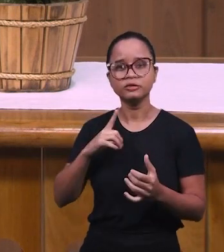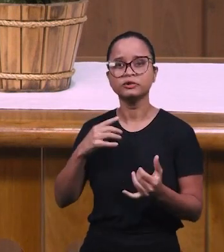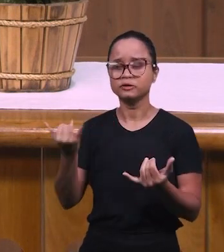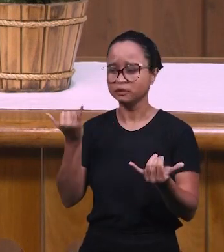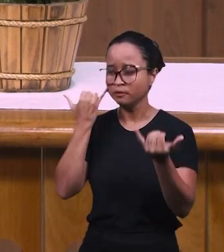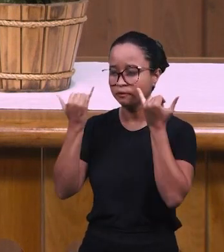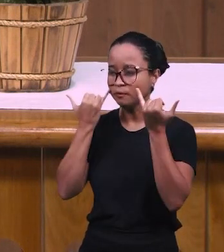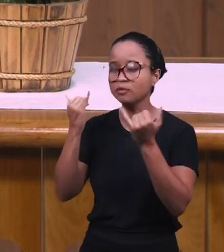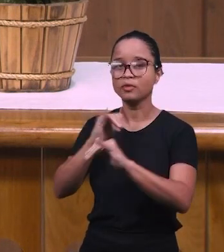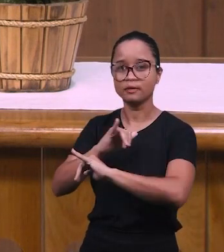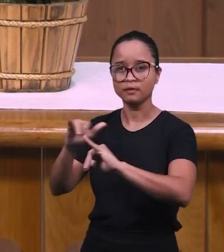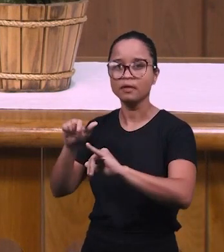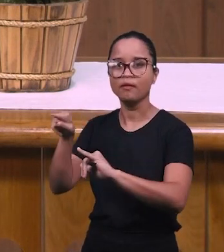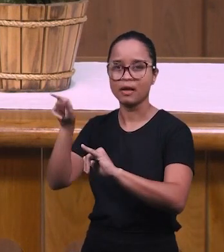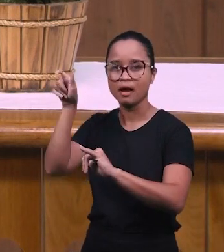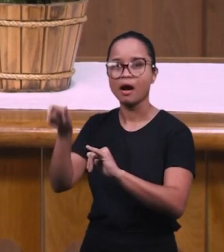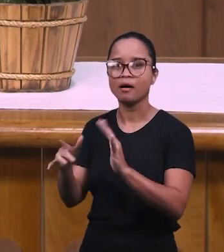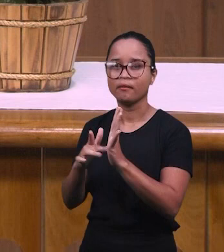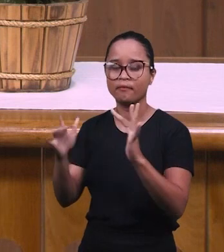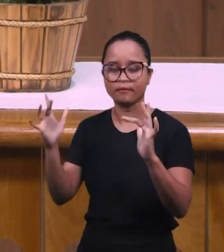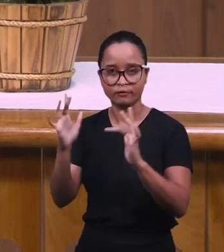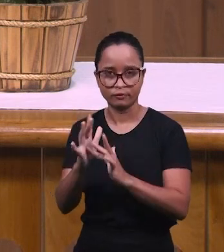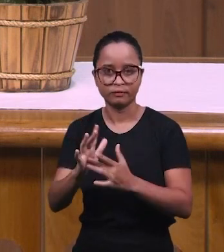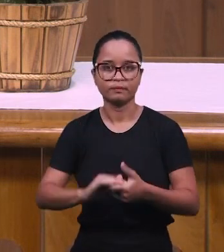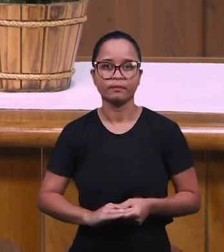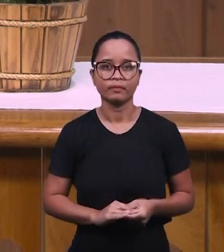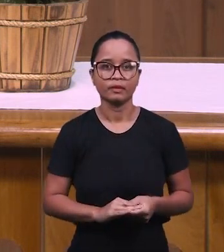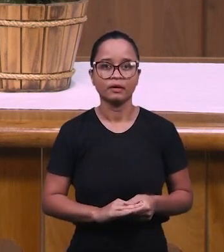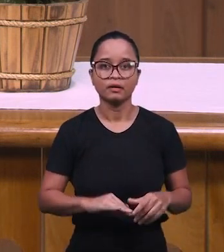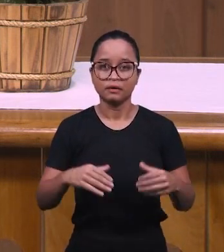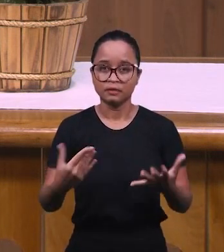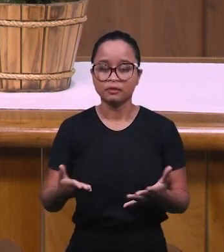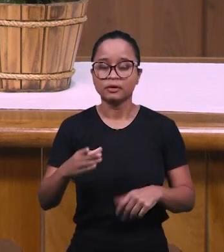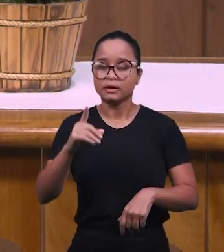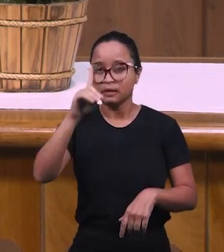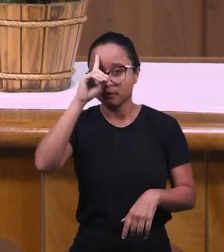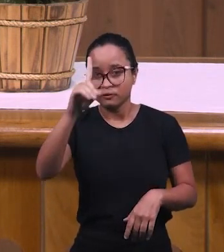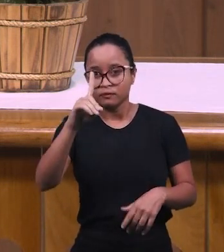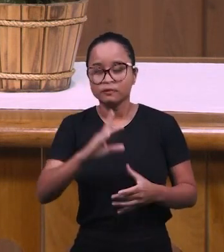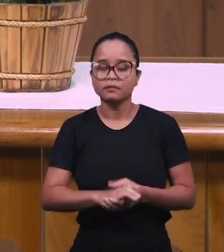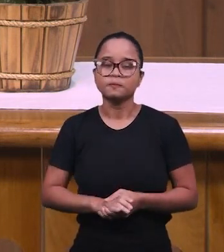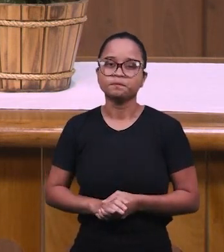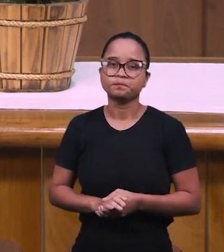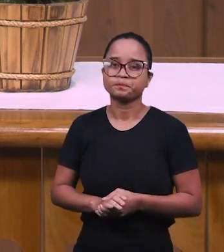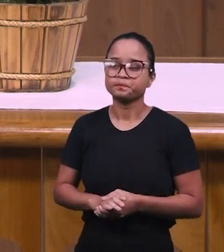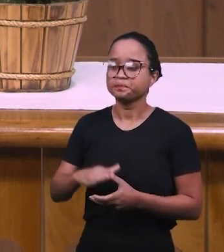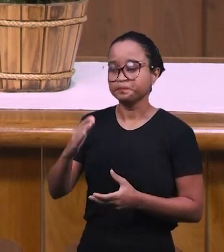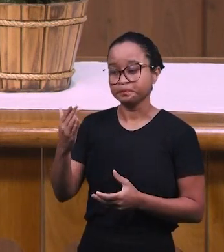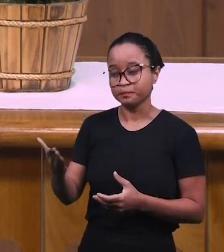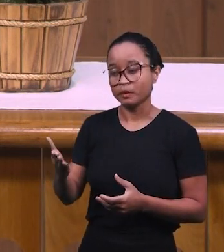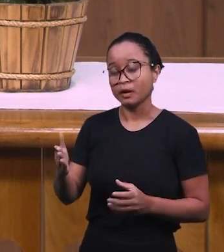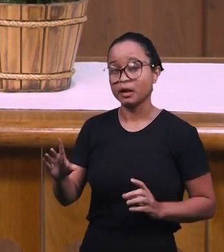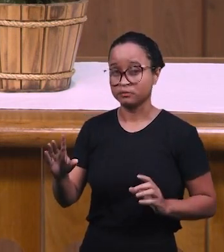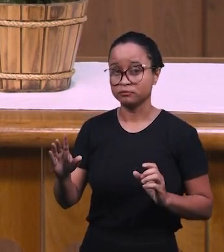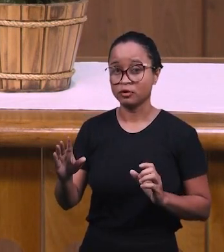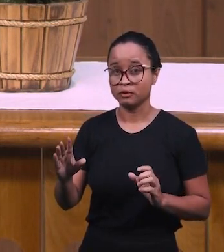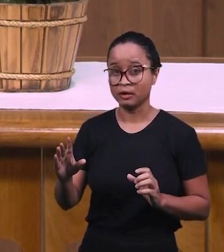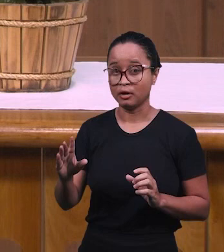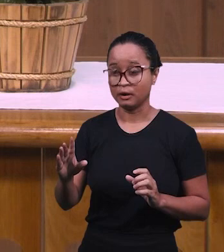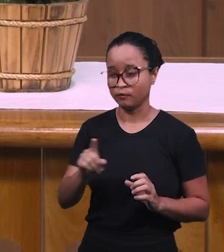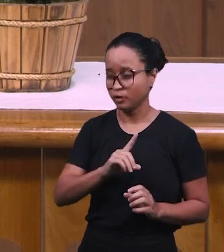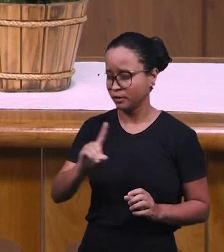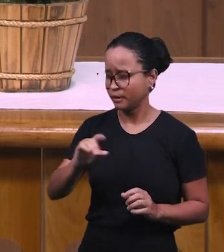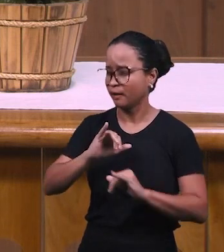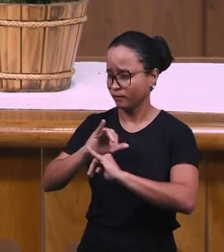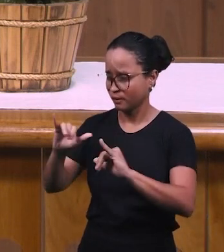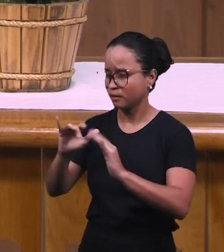essas notícias ao Senhor Jesus. E neste dia aqui, eles chegaram até ao Senhor Jesus,